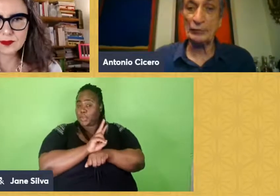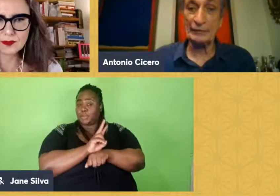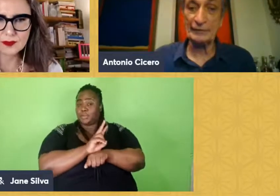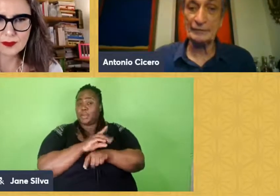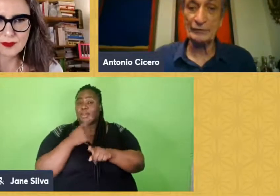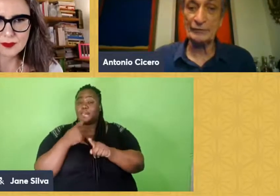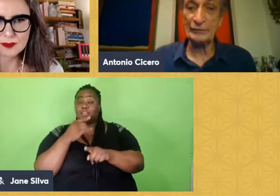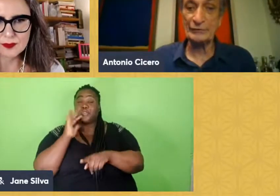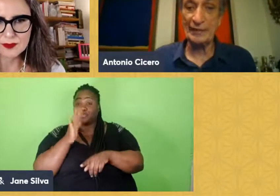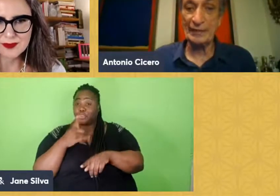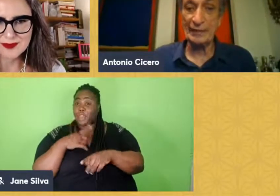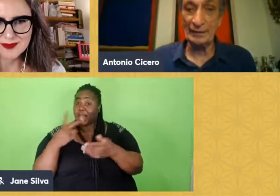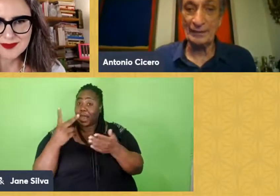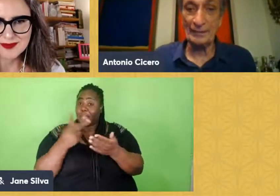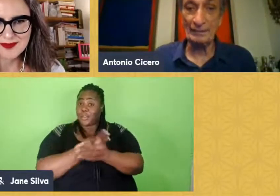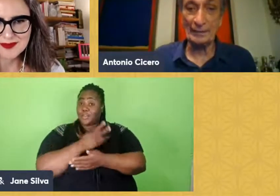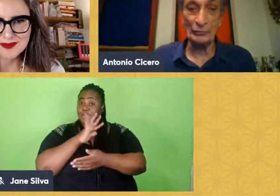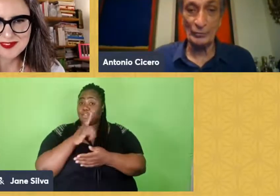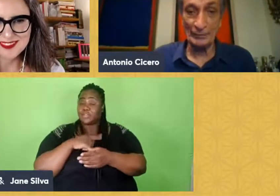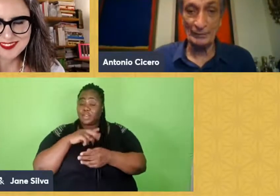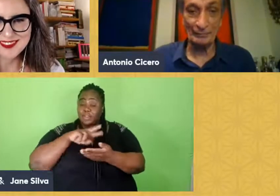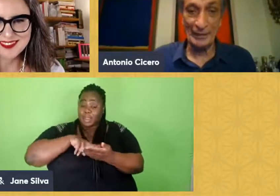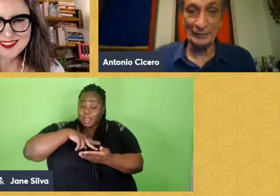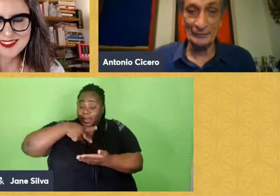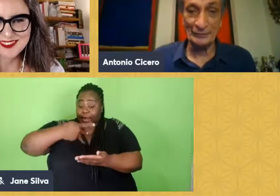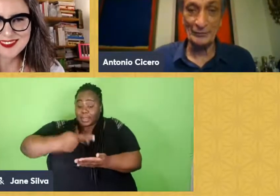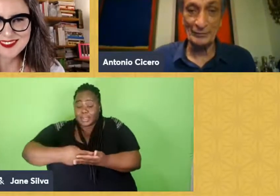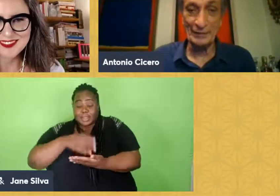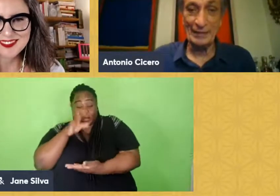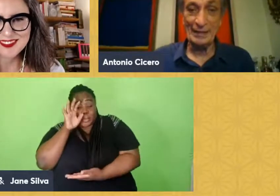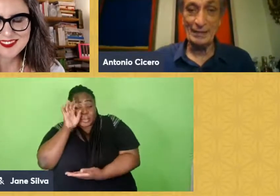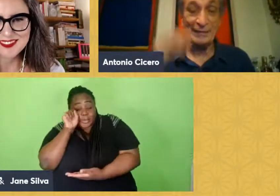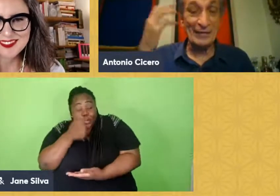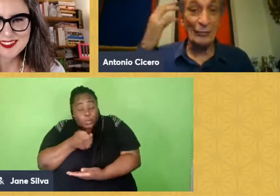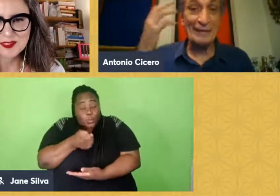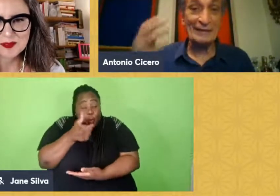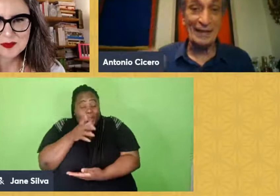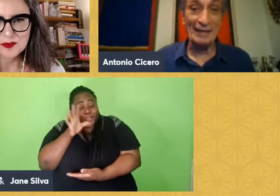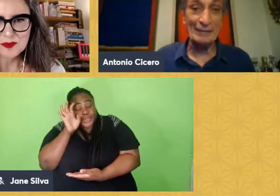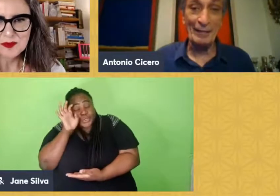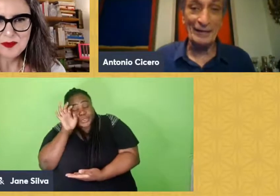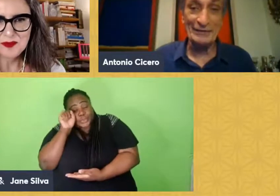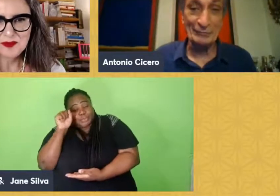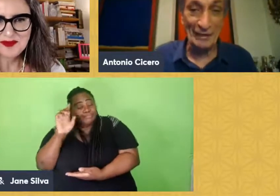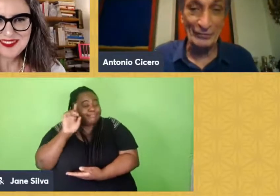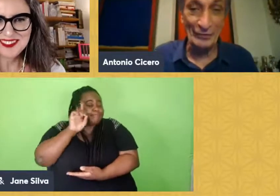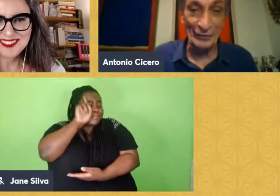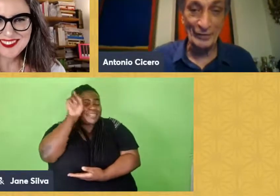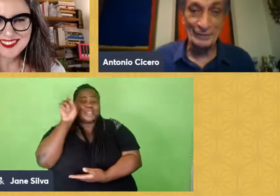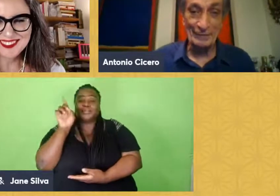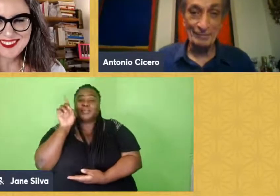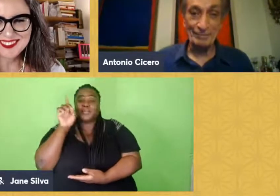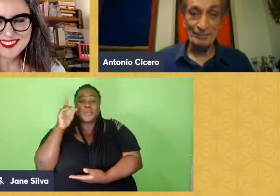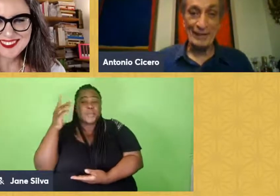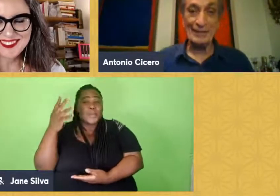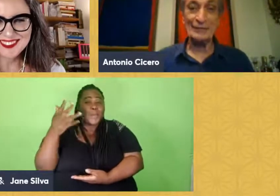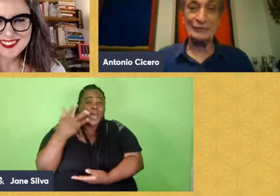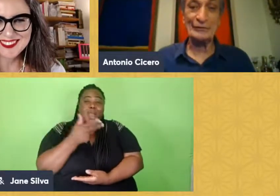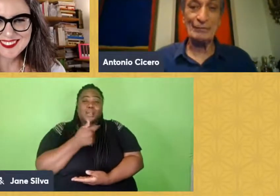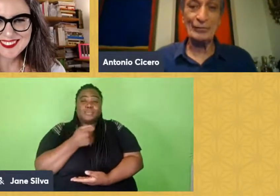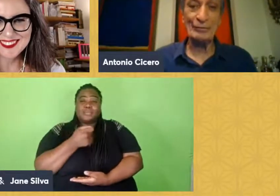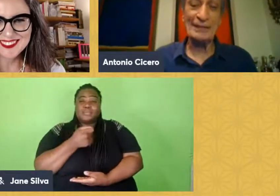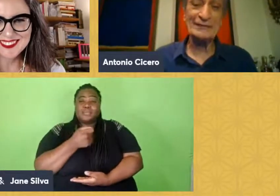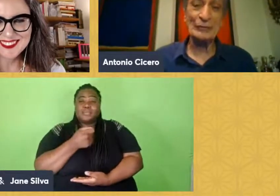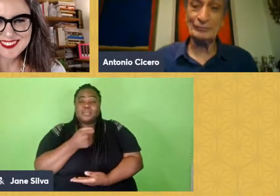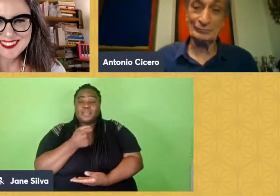já me aconteceu de eu estar na cama para dormir, perto de dormir, me dá uma ideia que parece maravilhosa, e eu